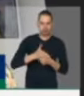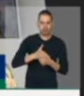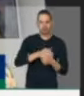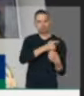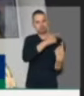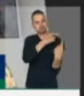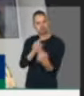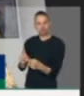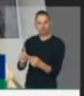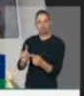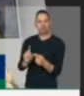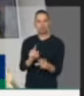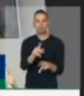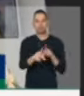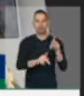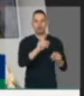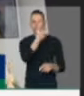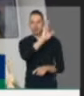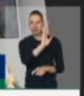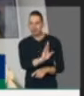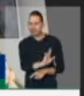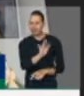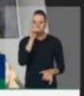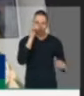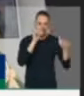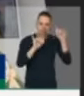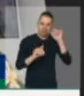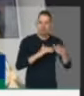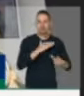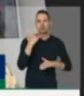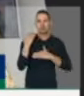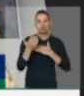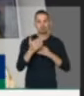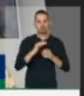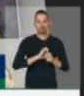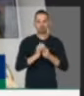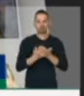com que o povo brasileiro deixe de morrer e nós superemos a pandemia. Muito obrigado, presidente.